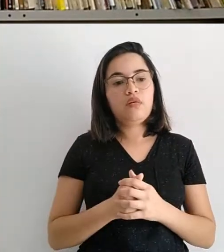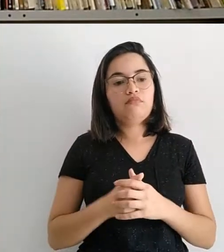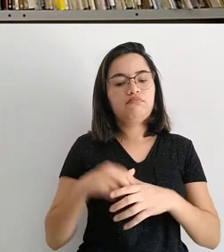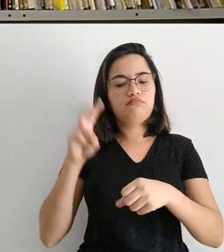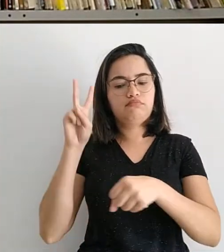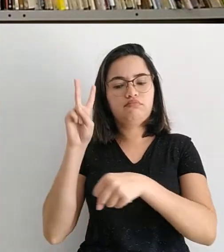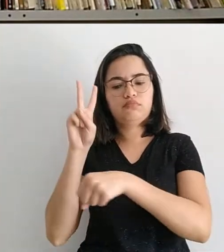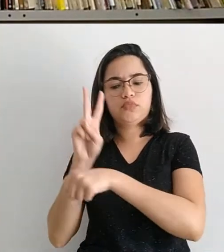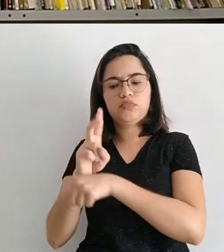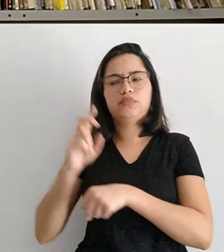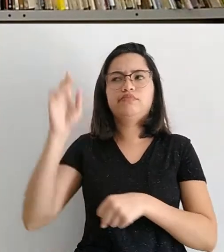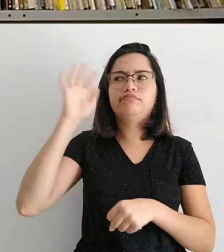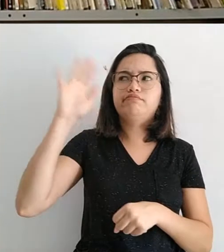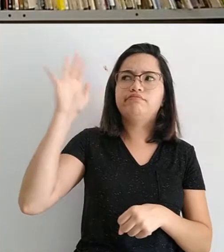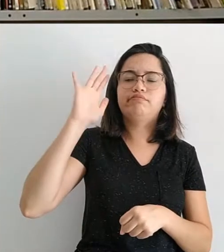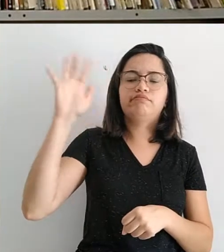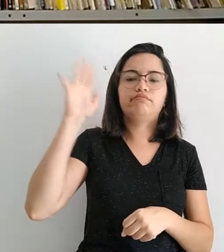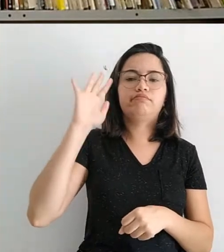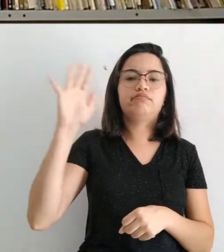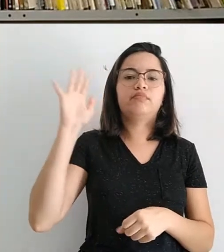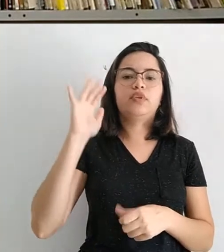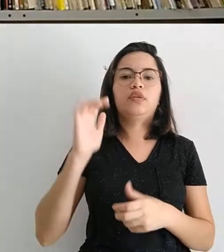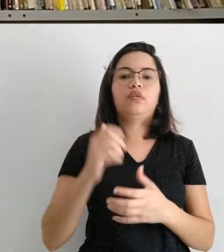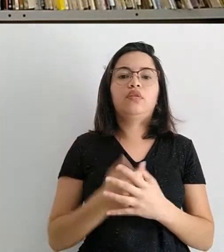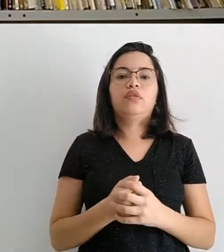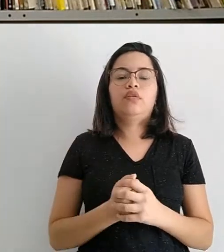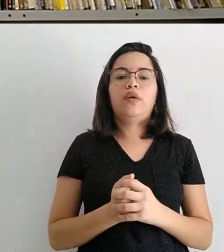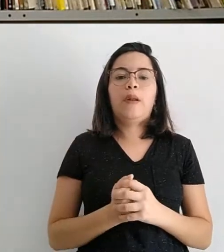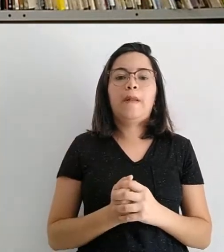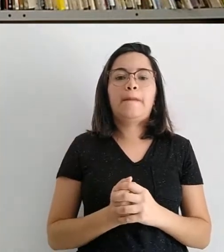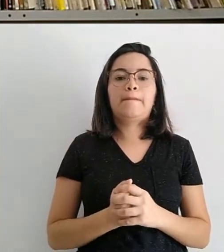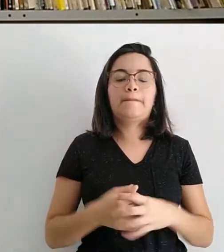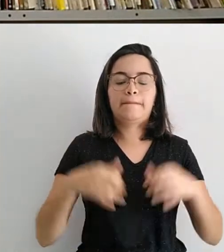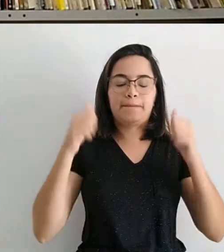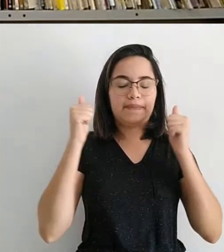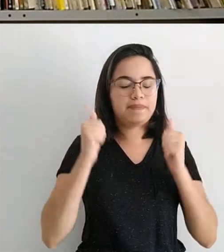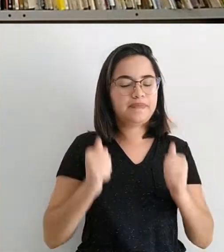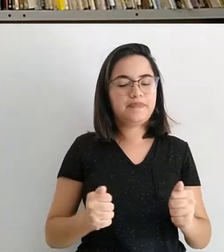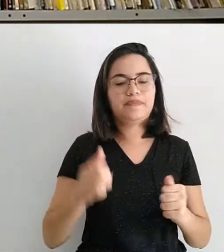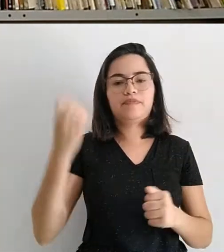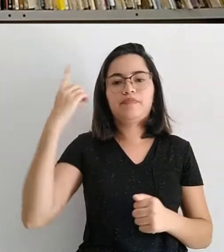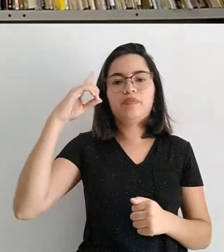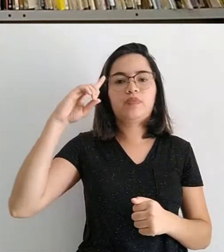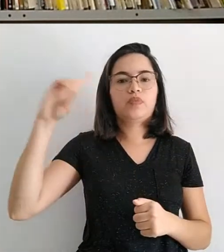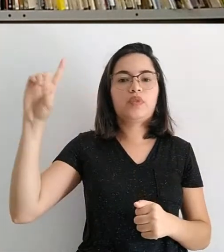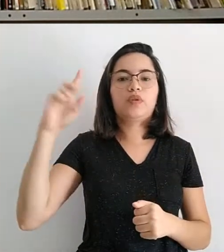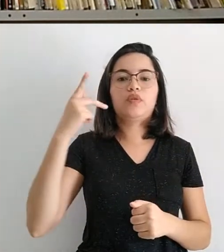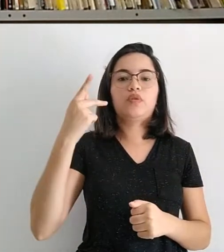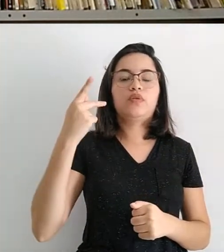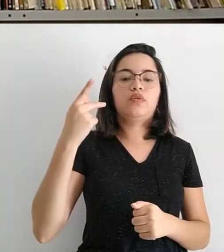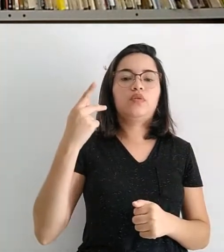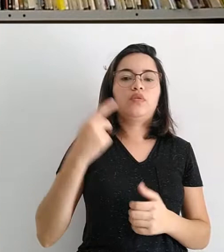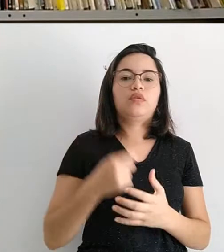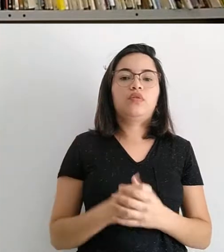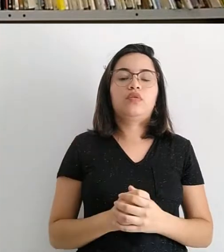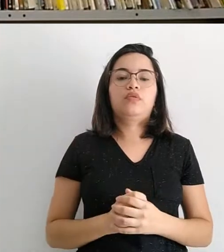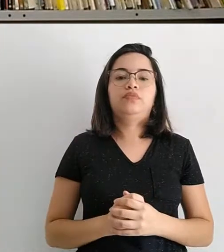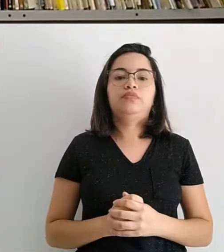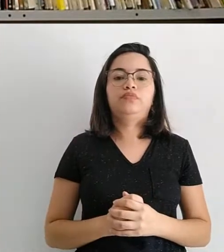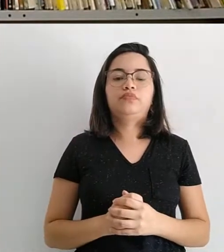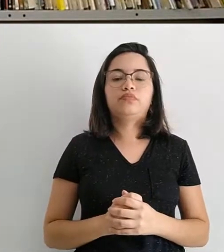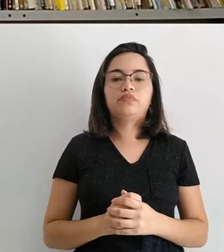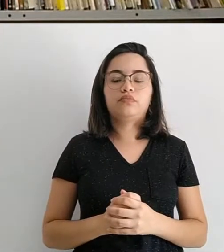sondando e imaginando essa grandiosidade de Deus, a sua